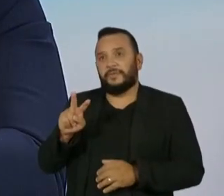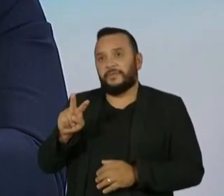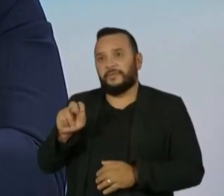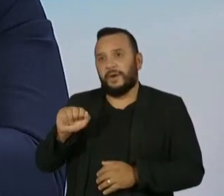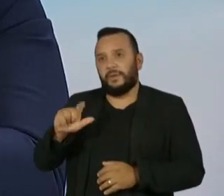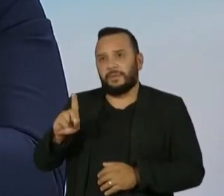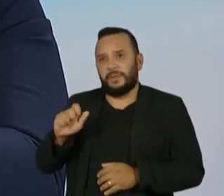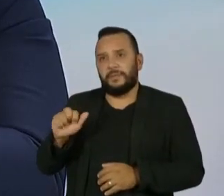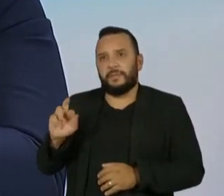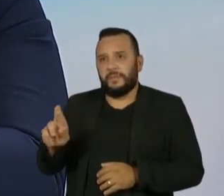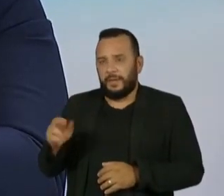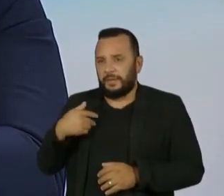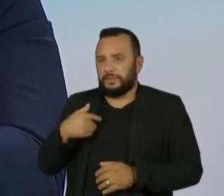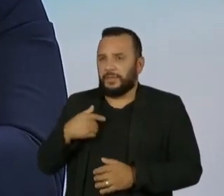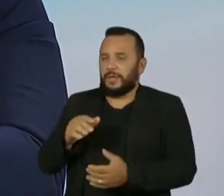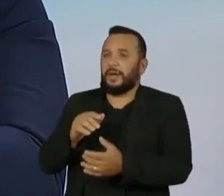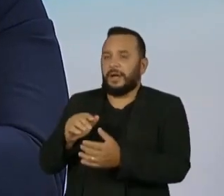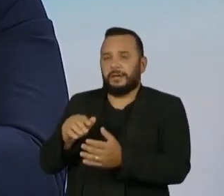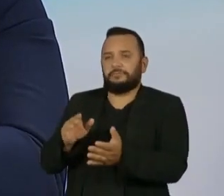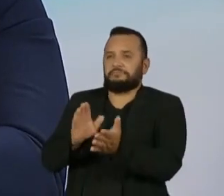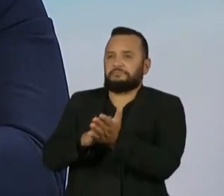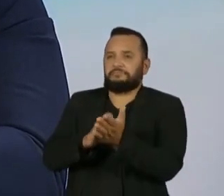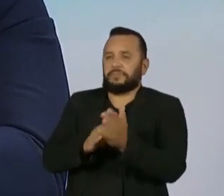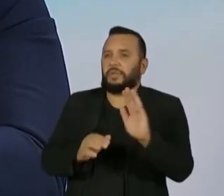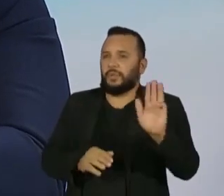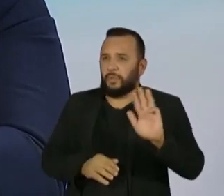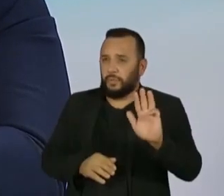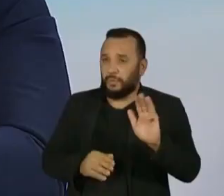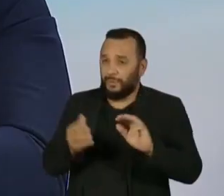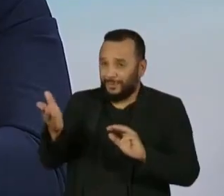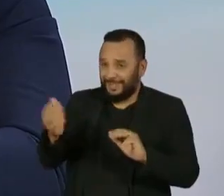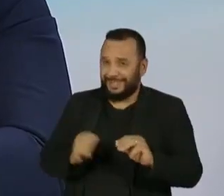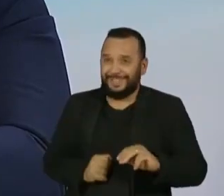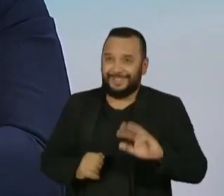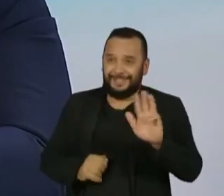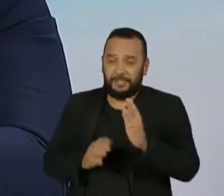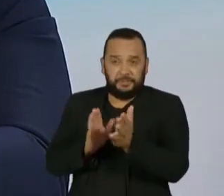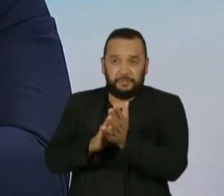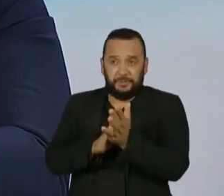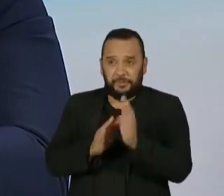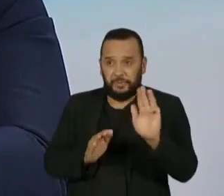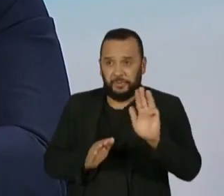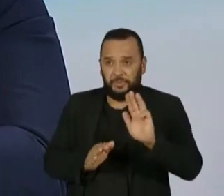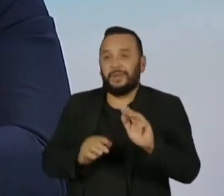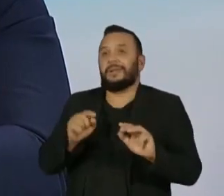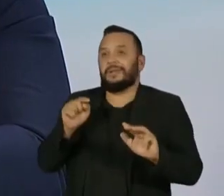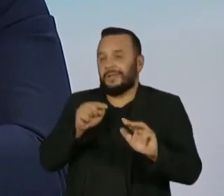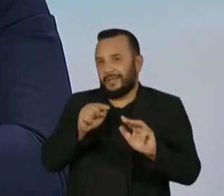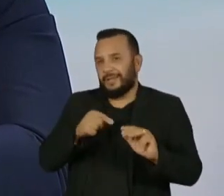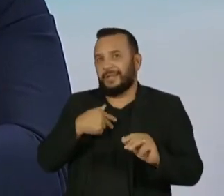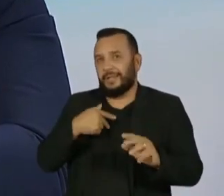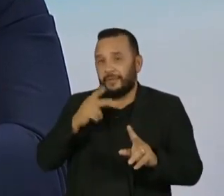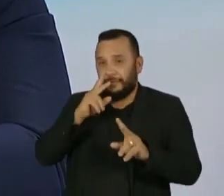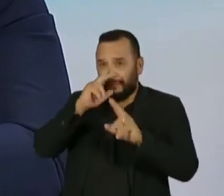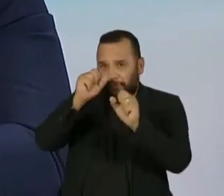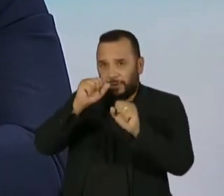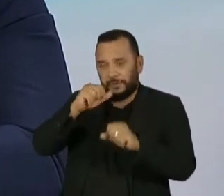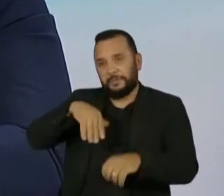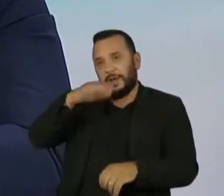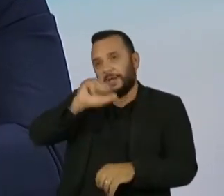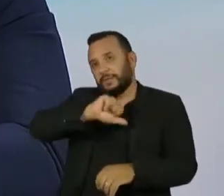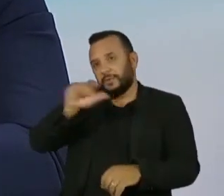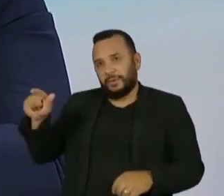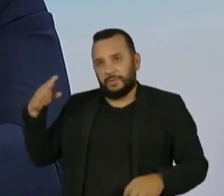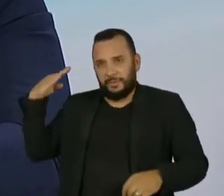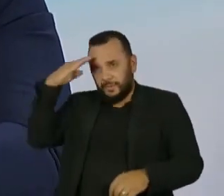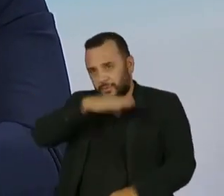em que fez elogios públicos ao Lula, o mandacaru, segundo o senhor, mas, segundo ele, é um nome ainda maior do que o Bolsonaro,